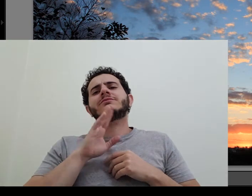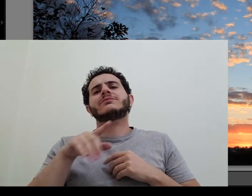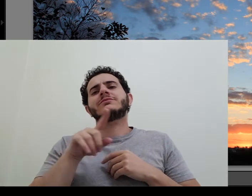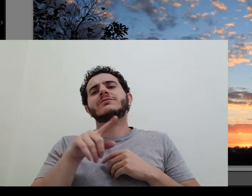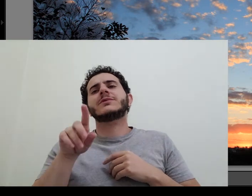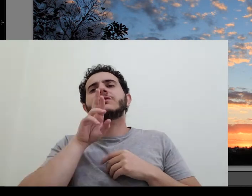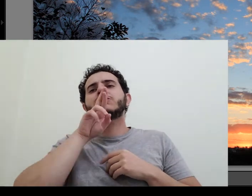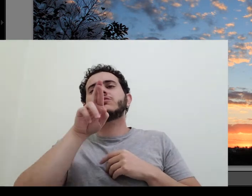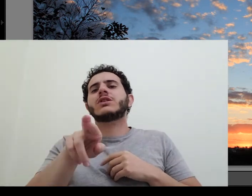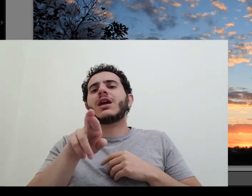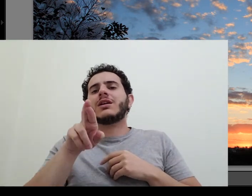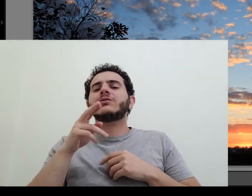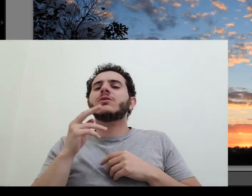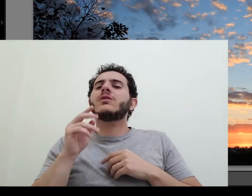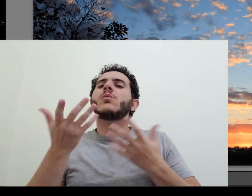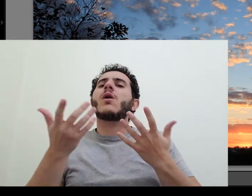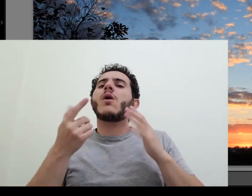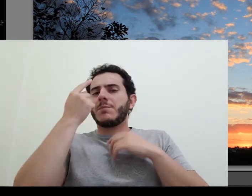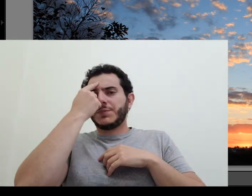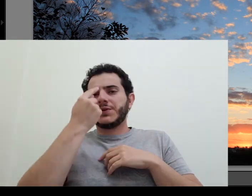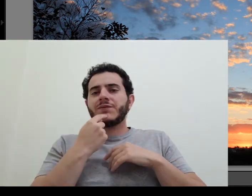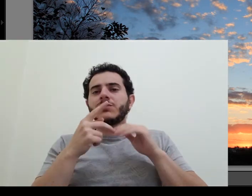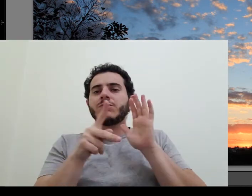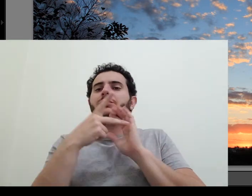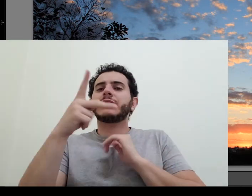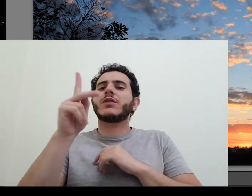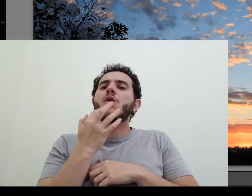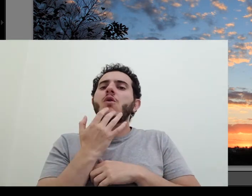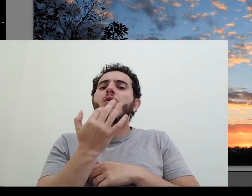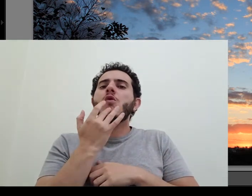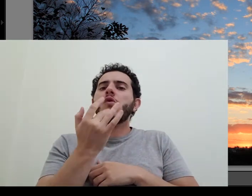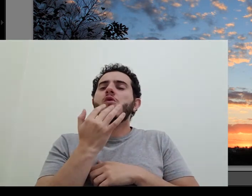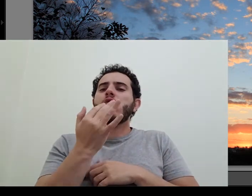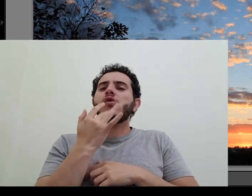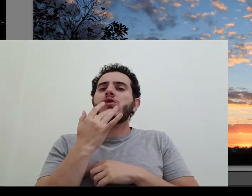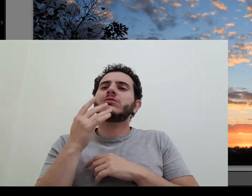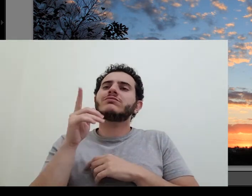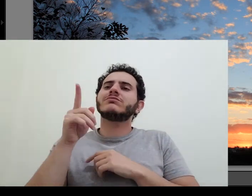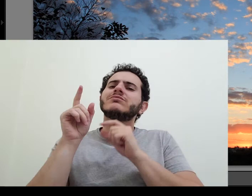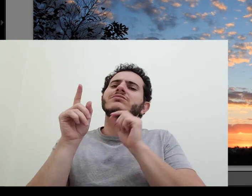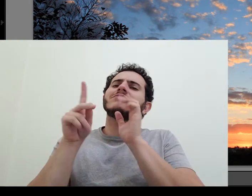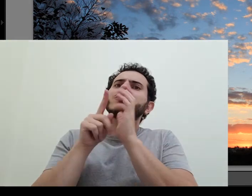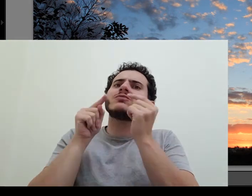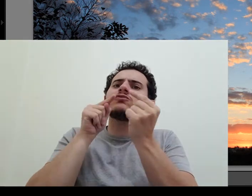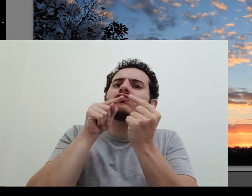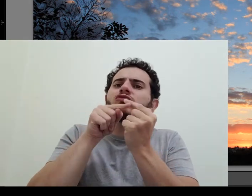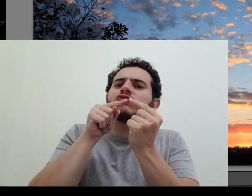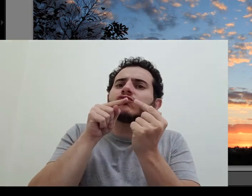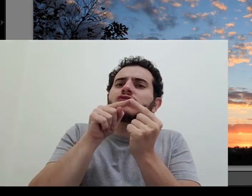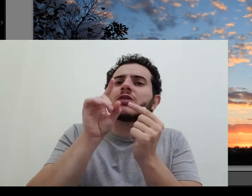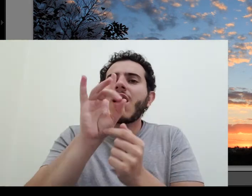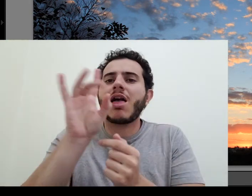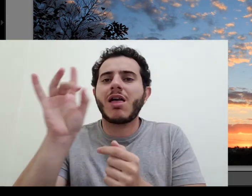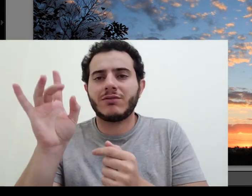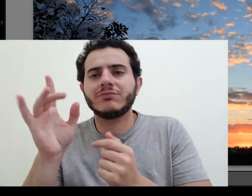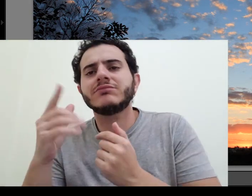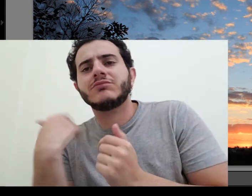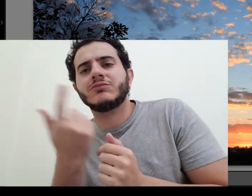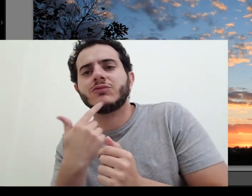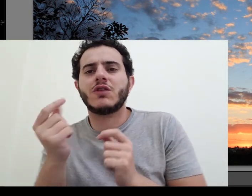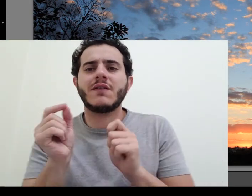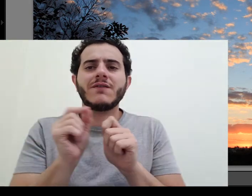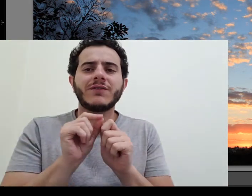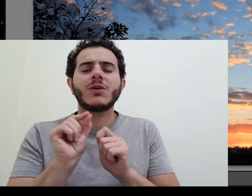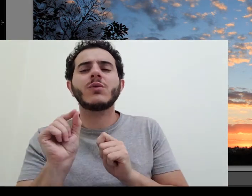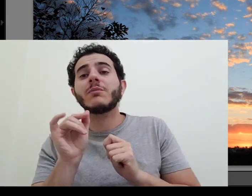que foi escolher um perfil de cor de câmera paisagem e escolher o balanço de branco de luz do dia. E aí, vamos fazer o básico que